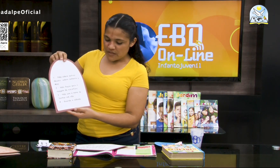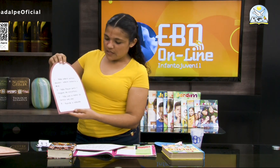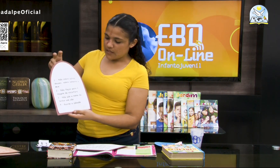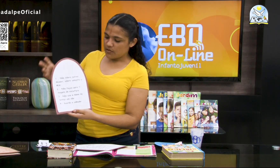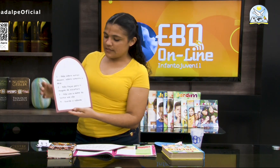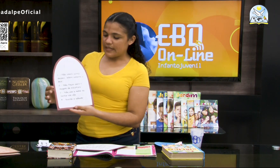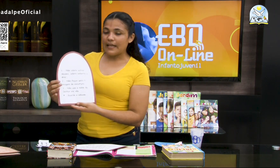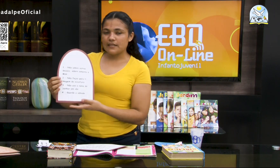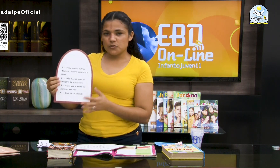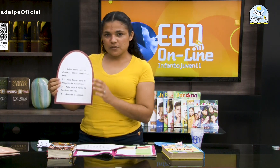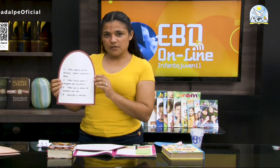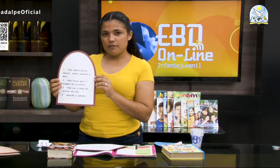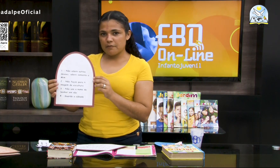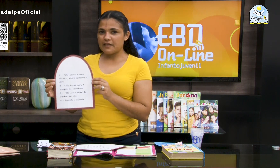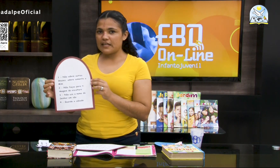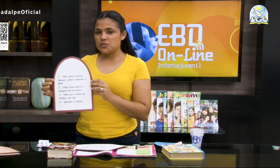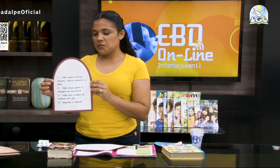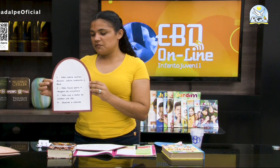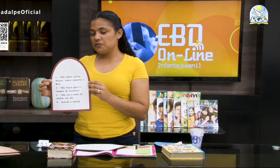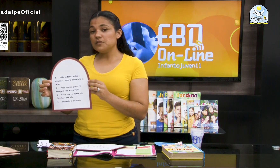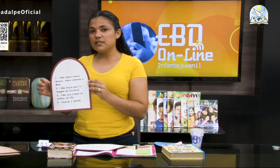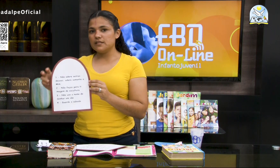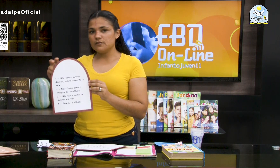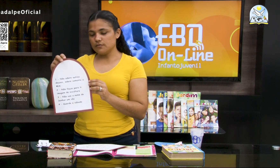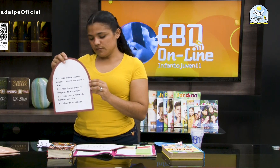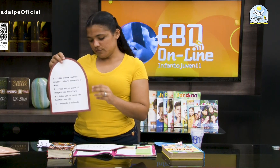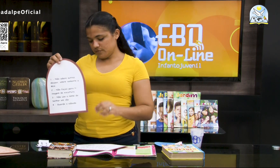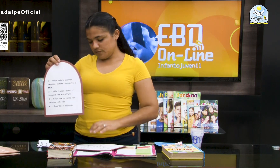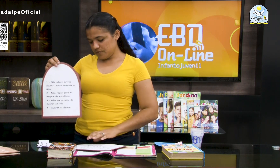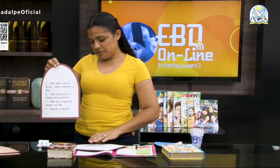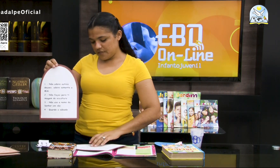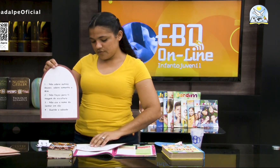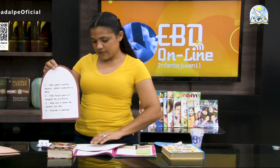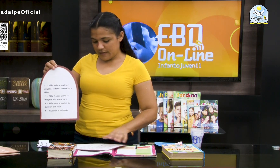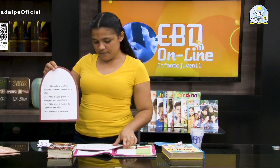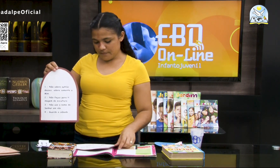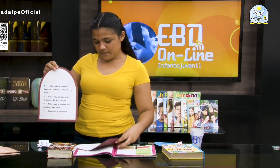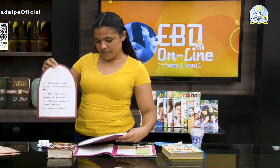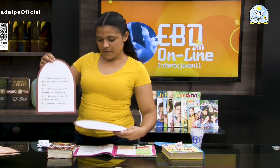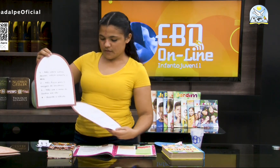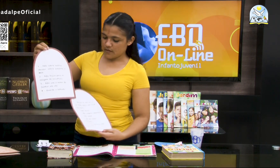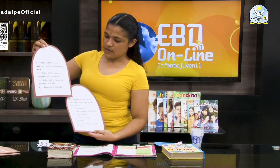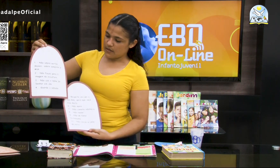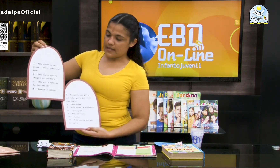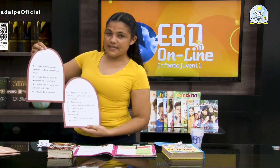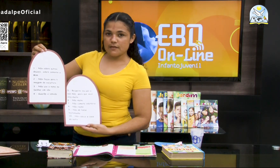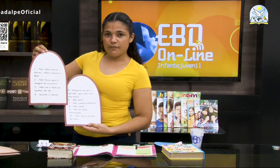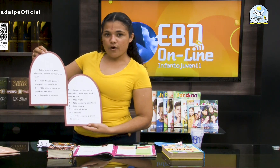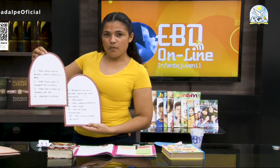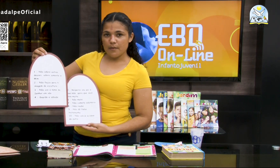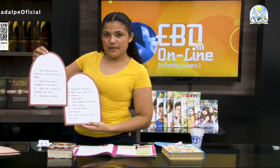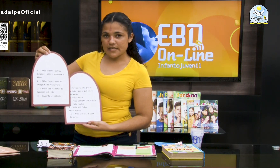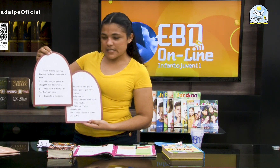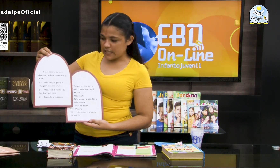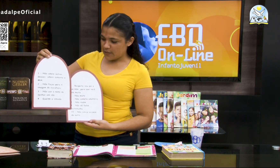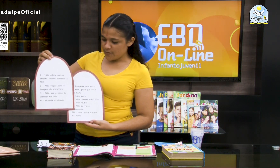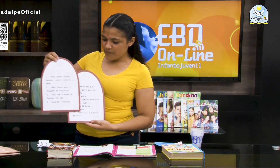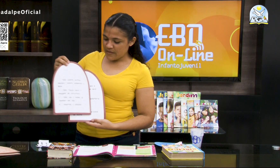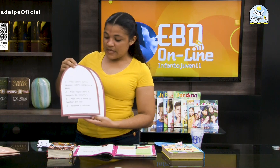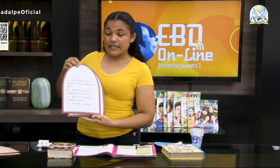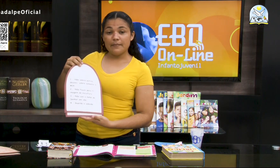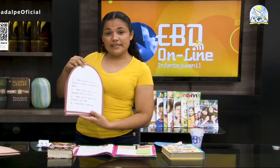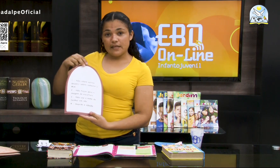durinho. Então, tá lá disponível, vai ficar lá disponível no link do vídeo, tá? Dessa forma,